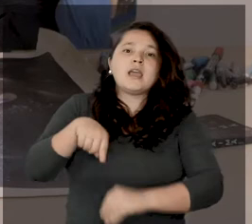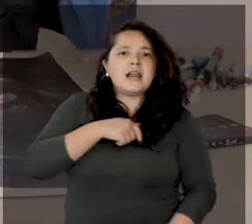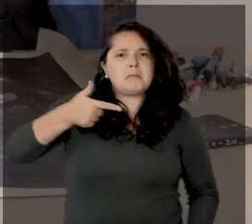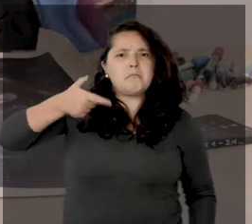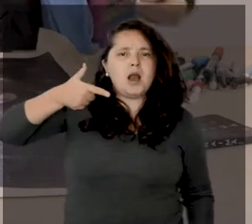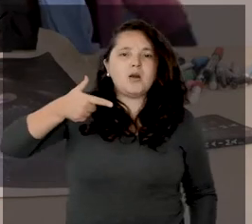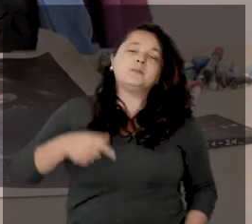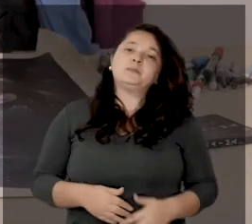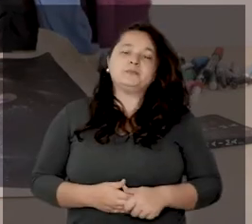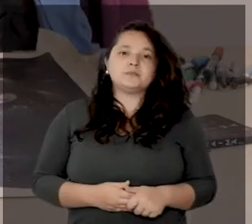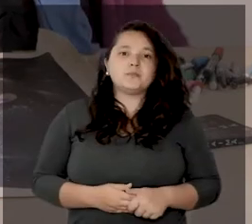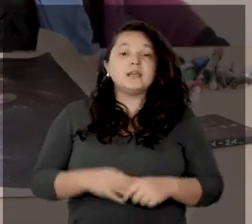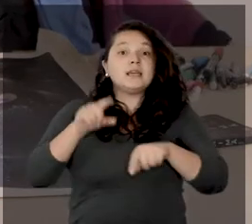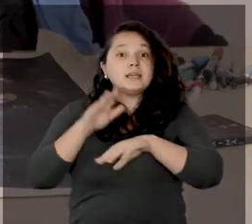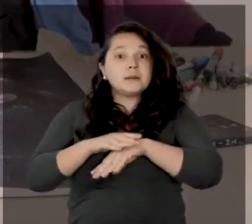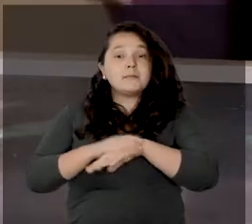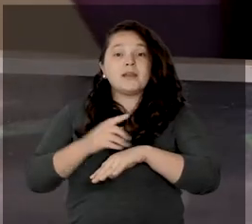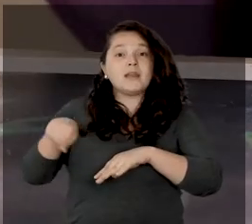máquinas enormes, aquelas